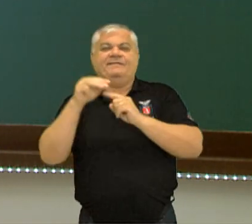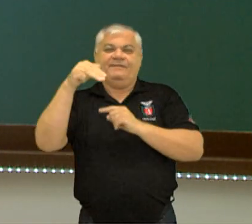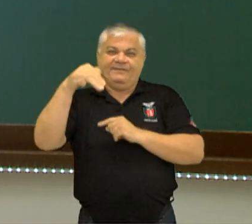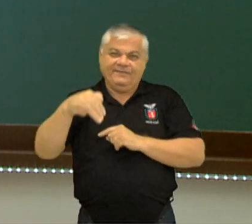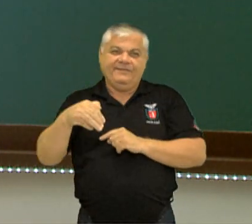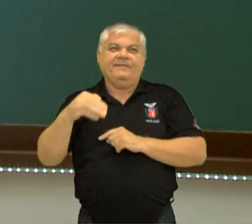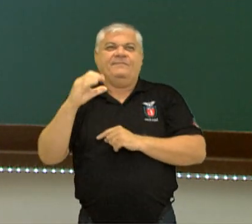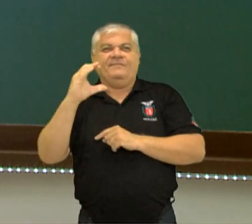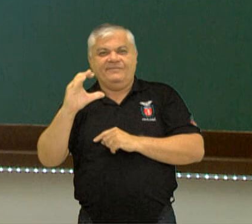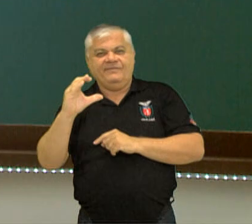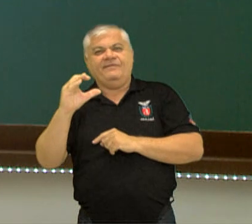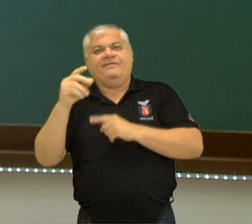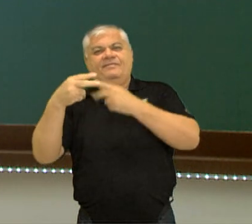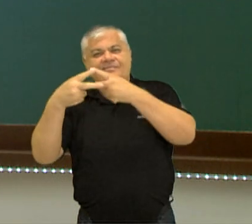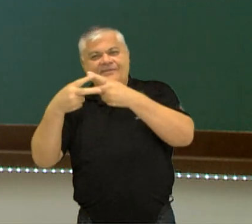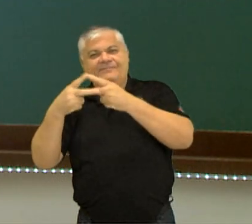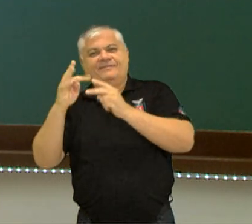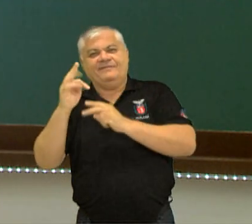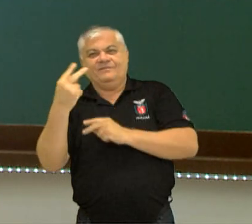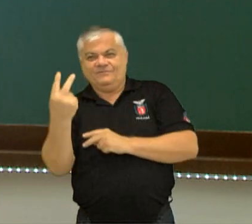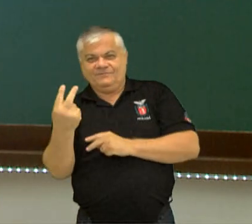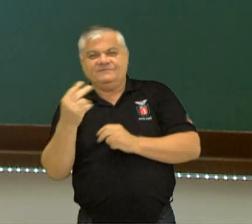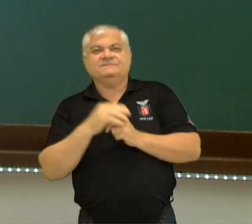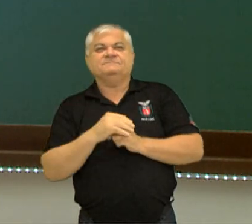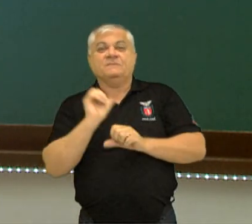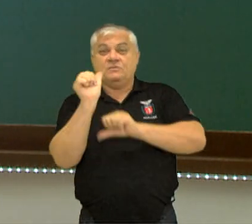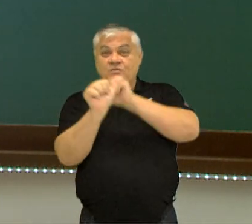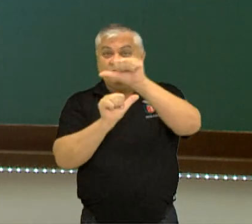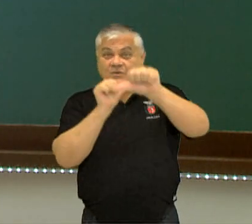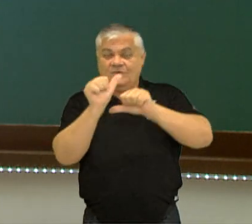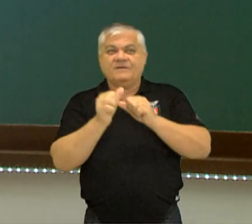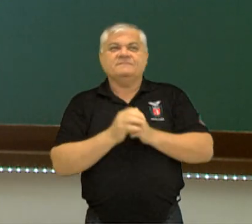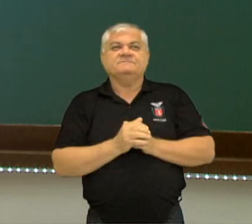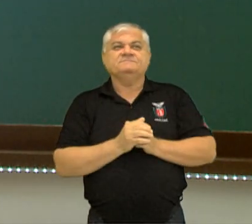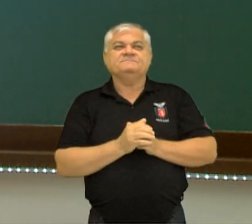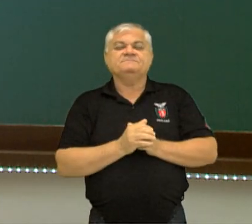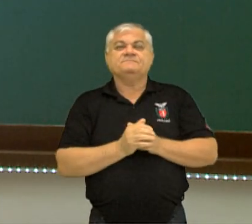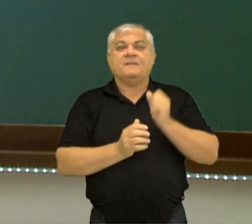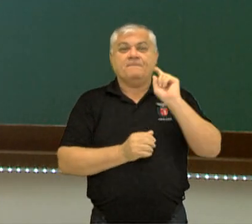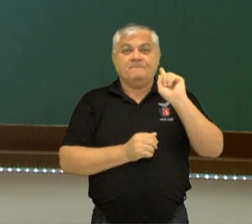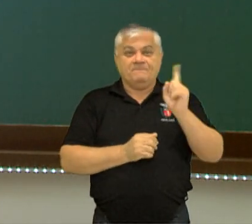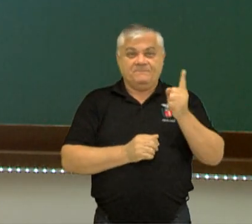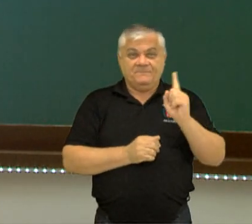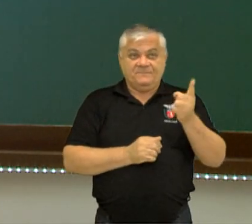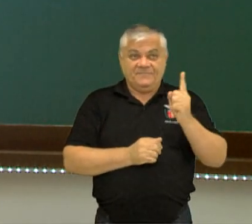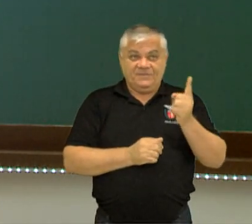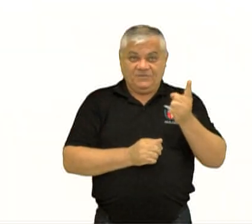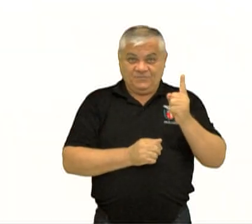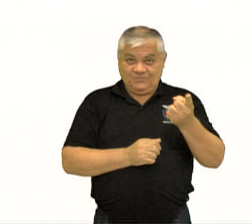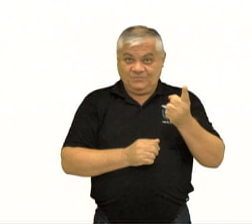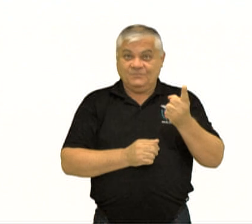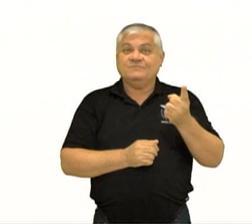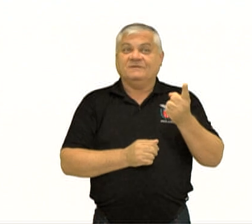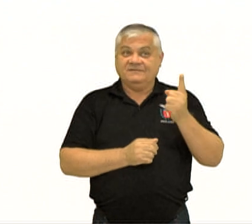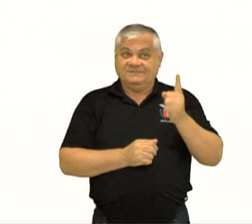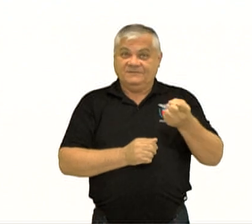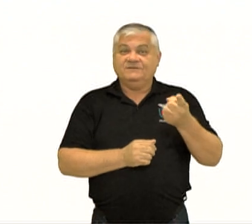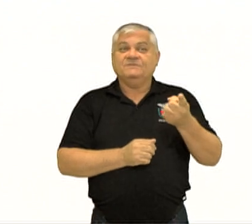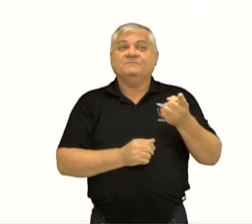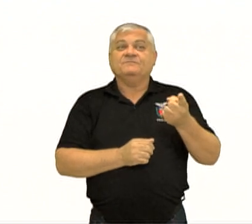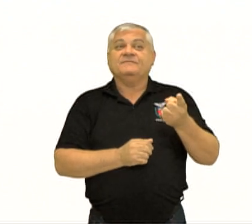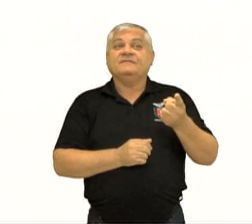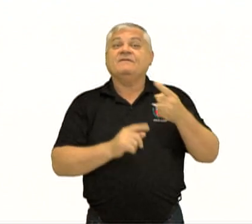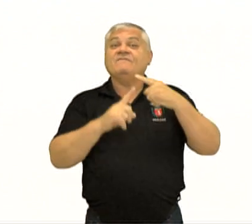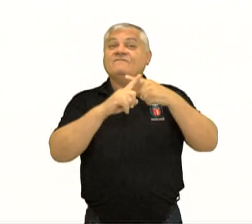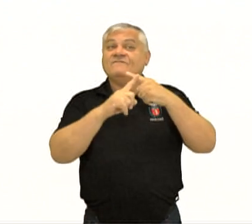delta T2. Pessoal, eu fazendo essa substituição, olha só, eu vou ter a massa 1, que é 1000 gramas,